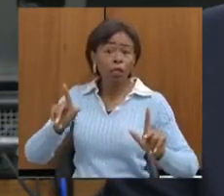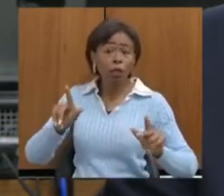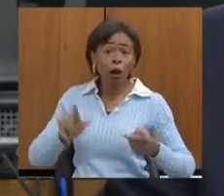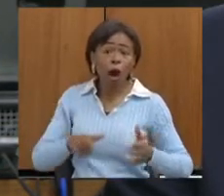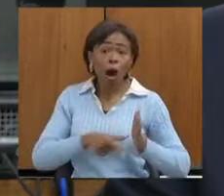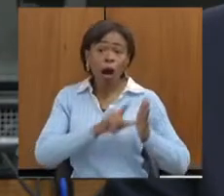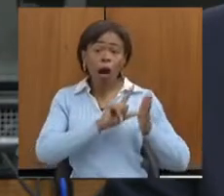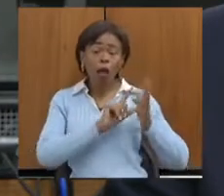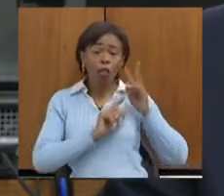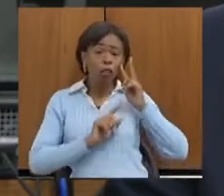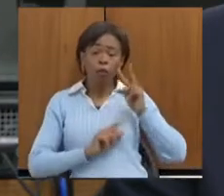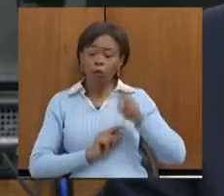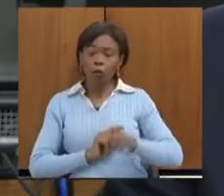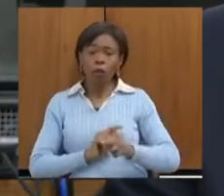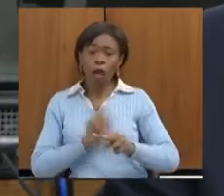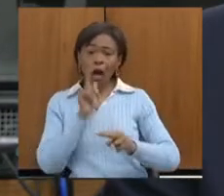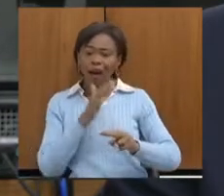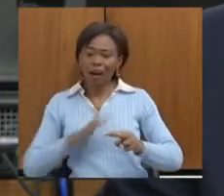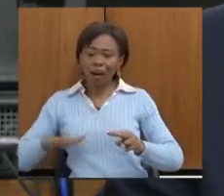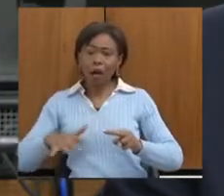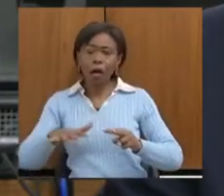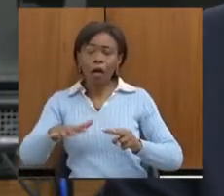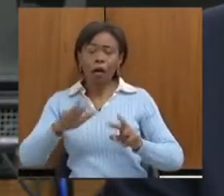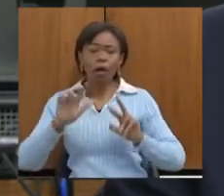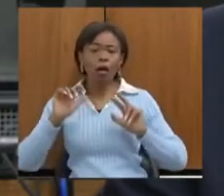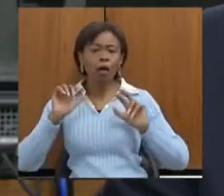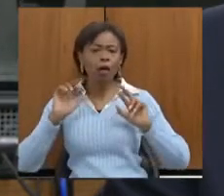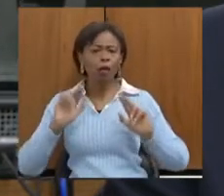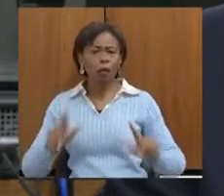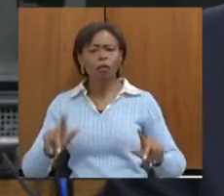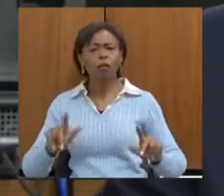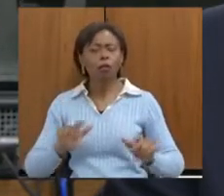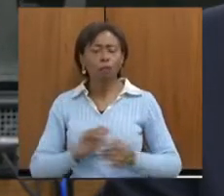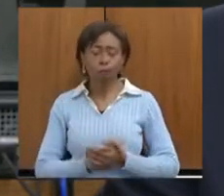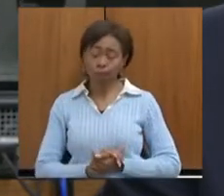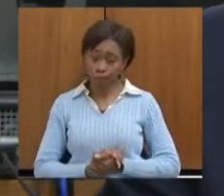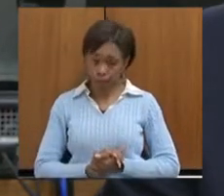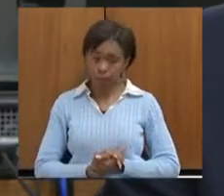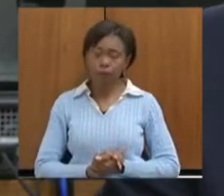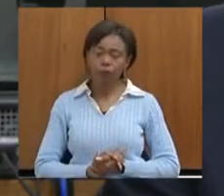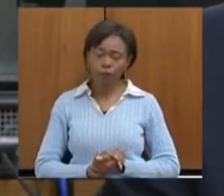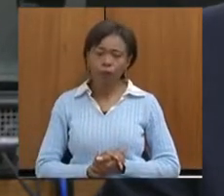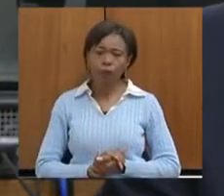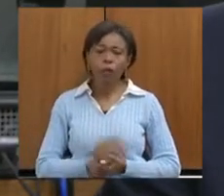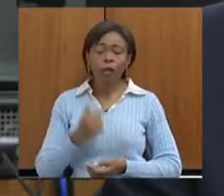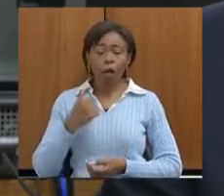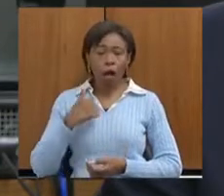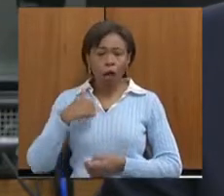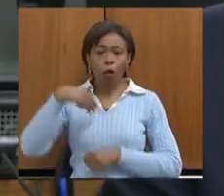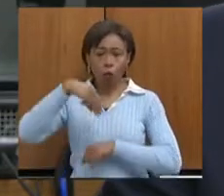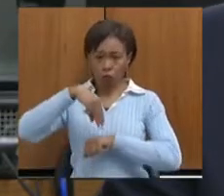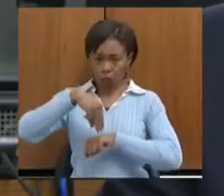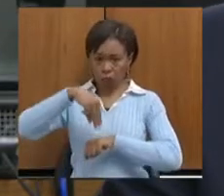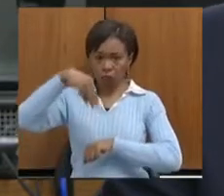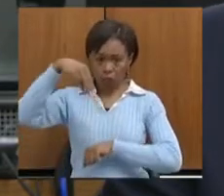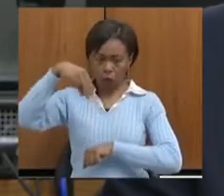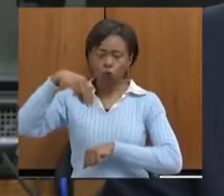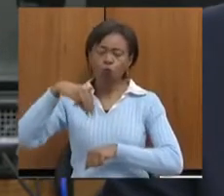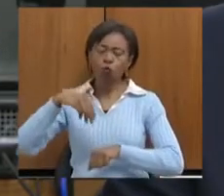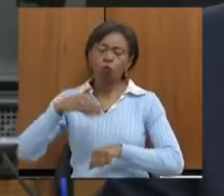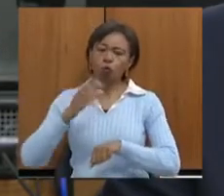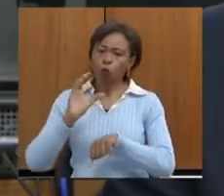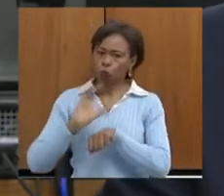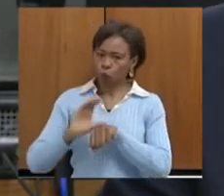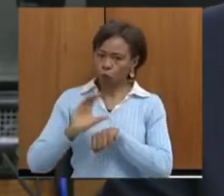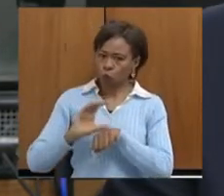atrás bom e no final daquele ano já fazendo mestrado na Fundação João Pinheiro aqui em Minas Gerais nós